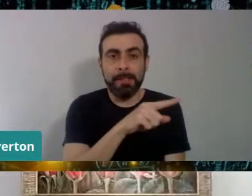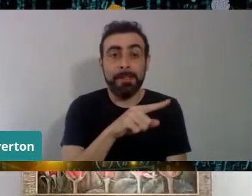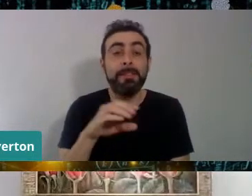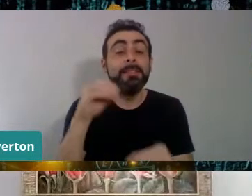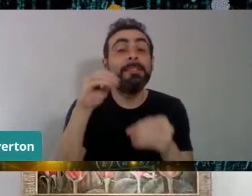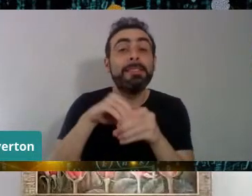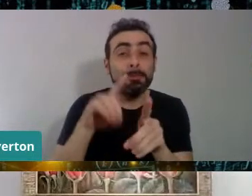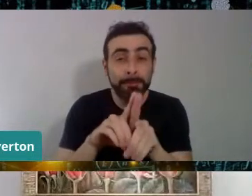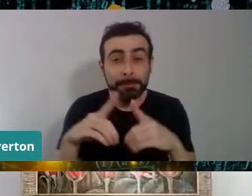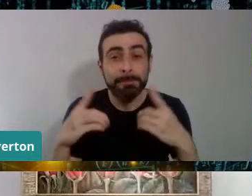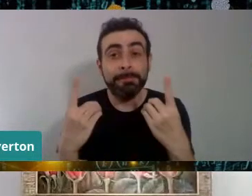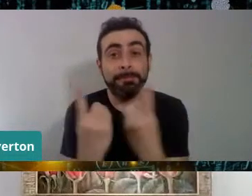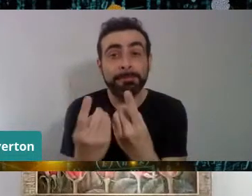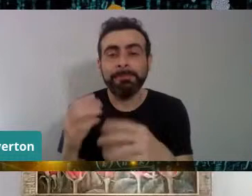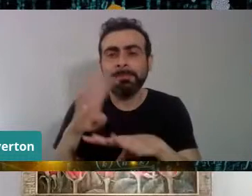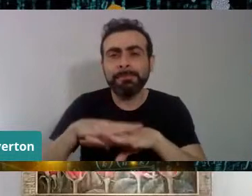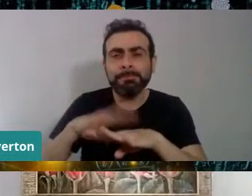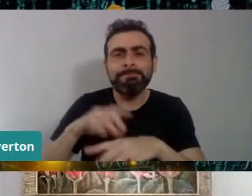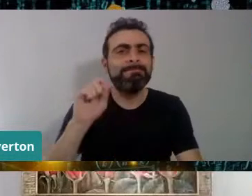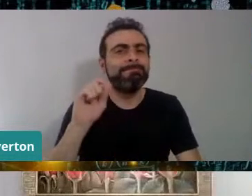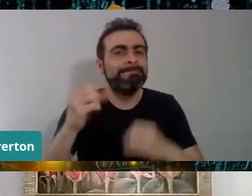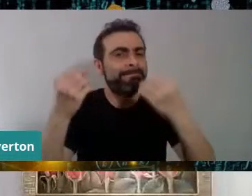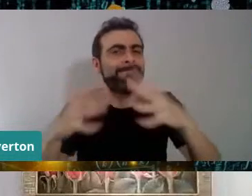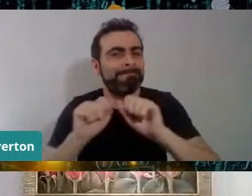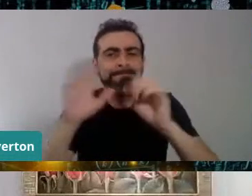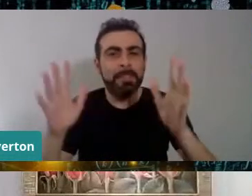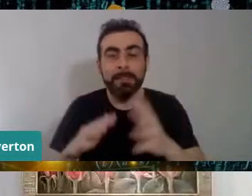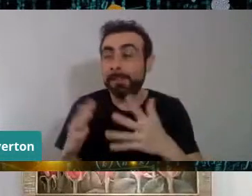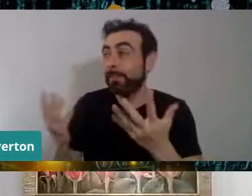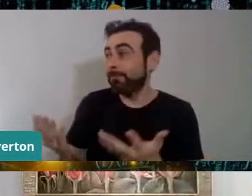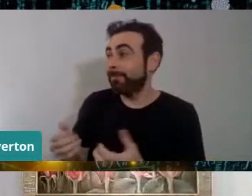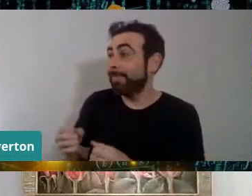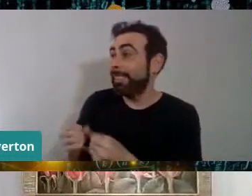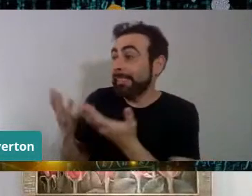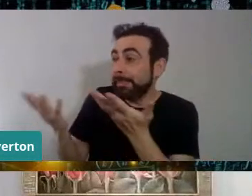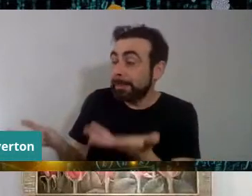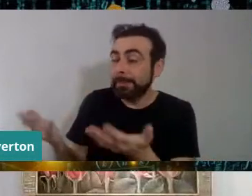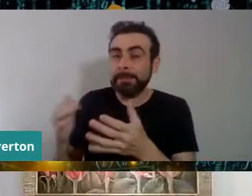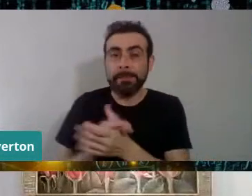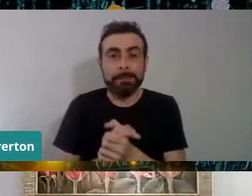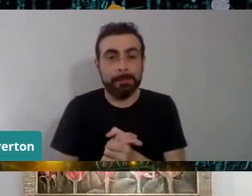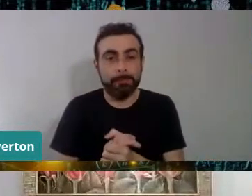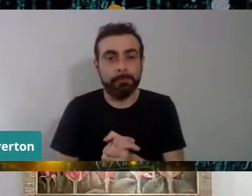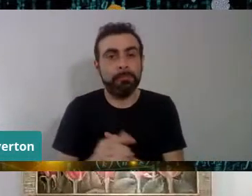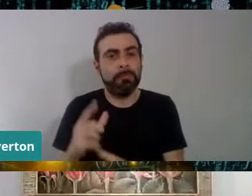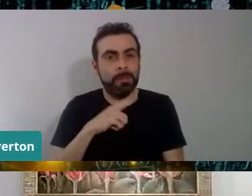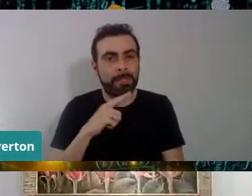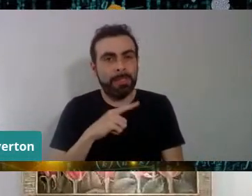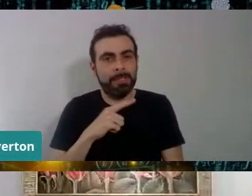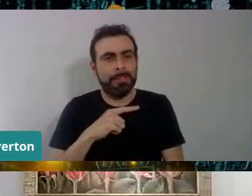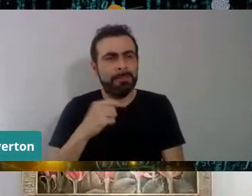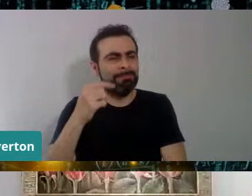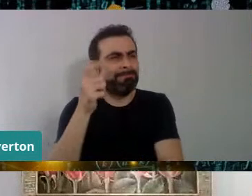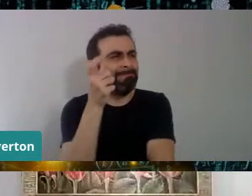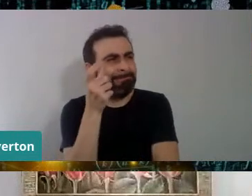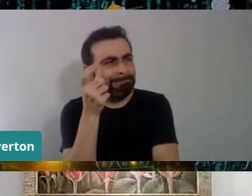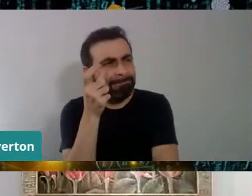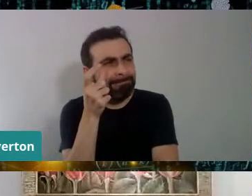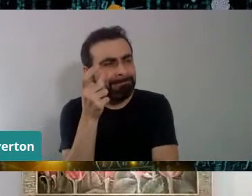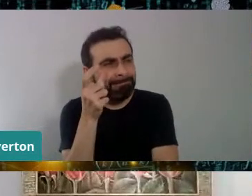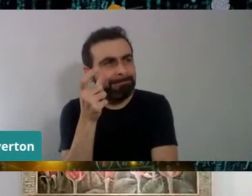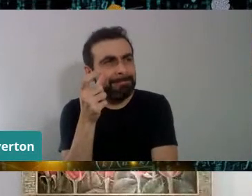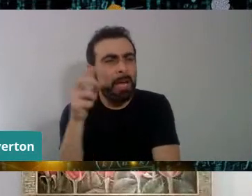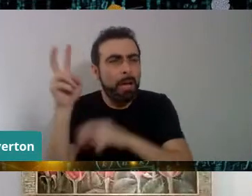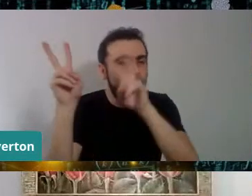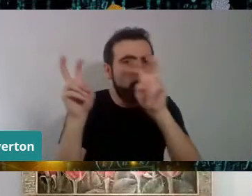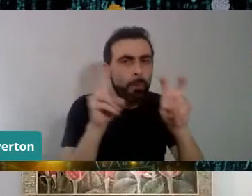matemática, né, Guido? Então, é, até o fator mais interessante foi que eu recebi a